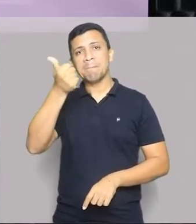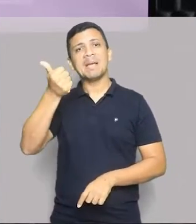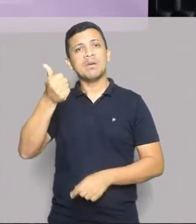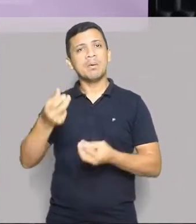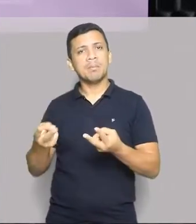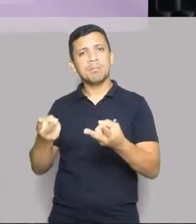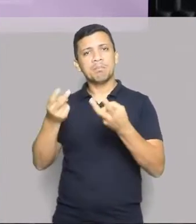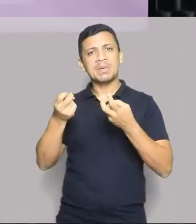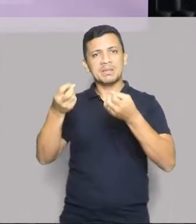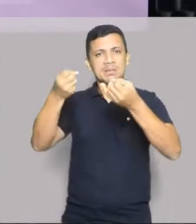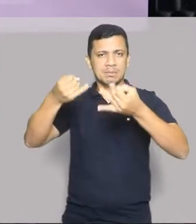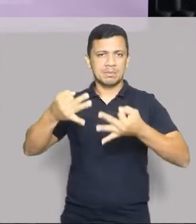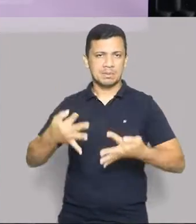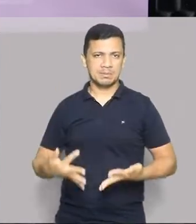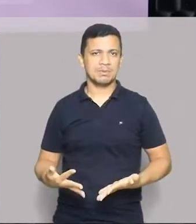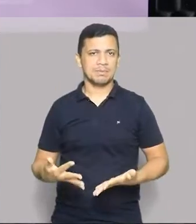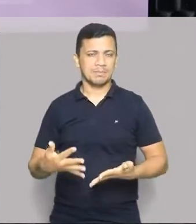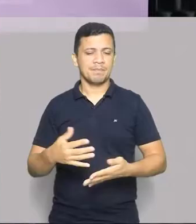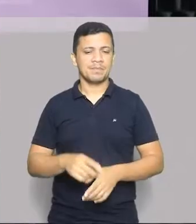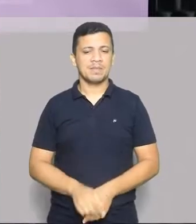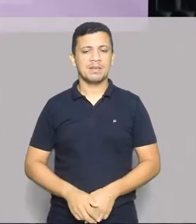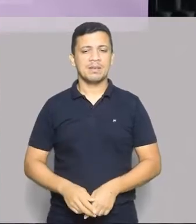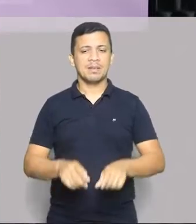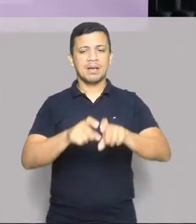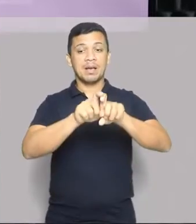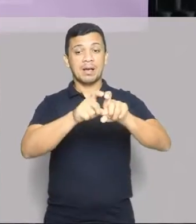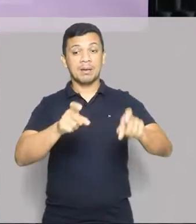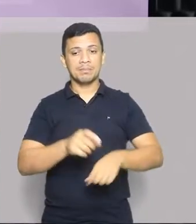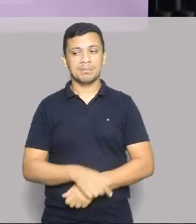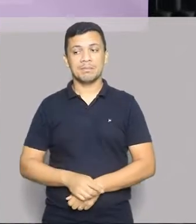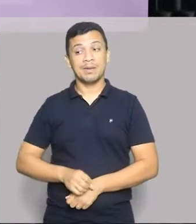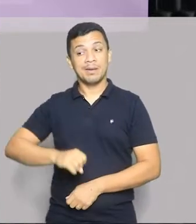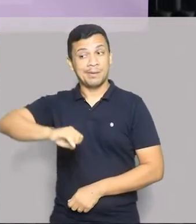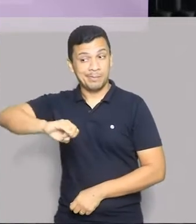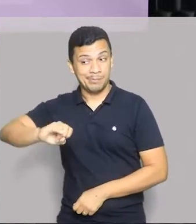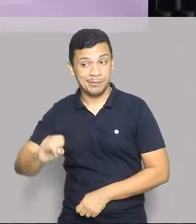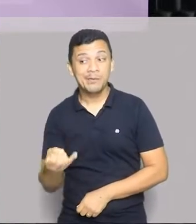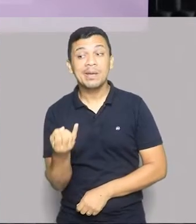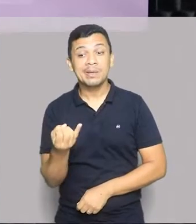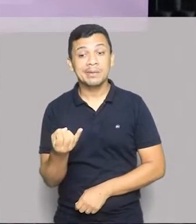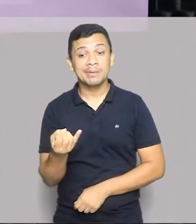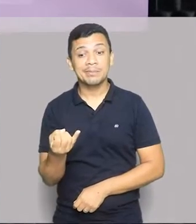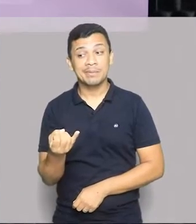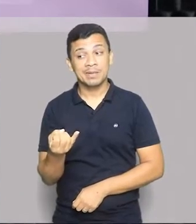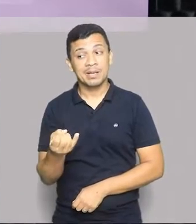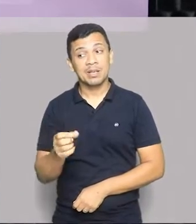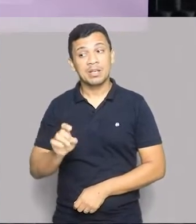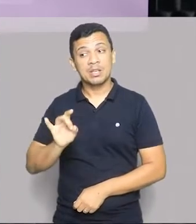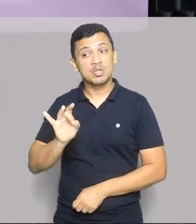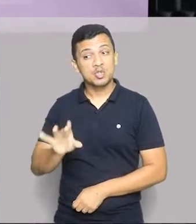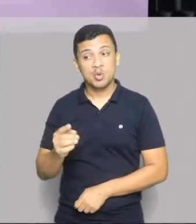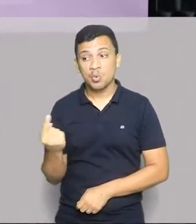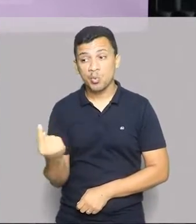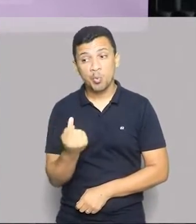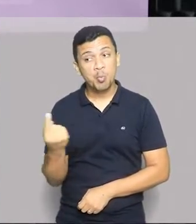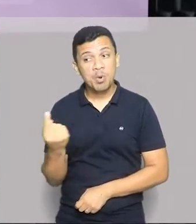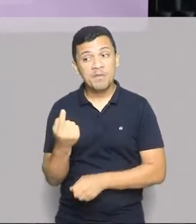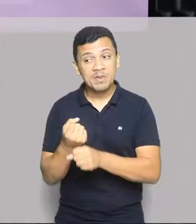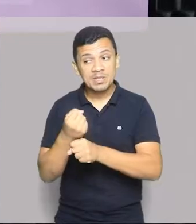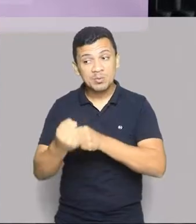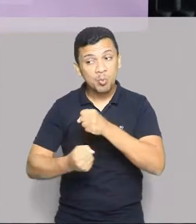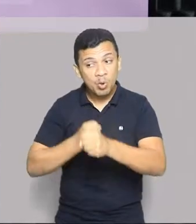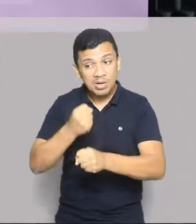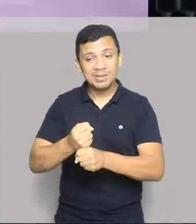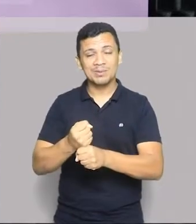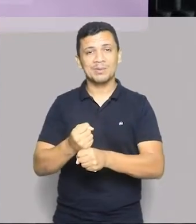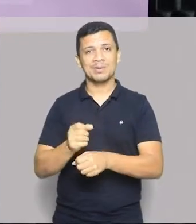da explicação. Então, na frase, aproveitem que isso é só uma vez por ano, está nítida a